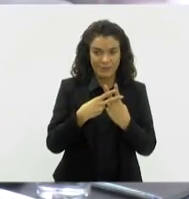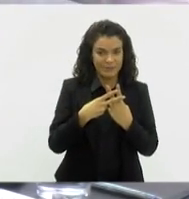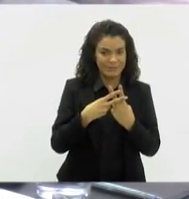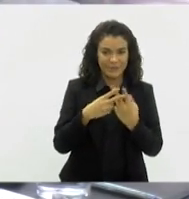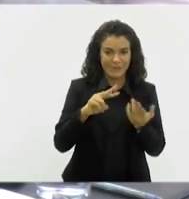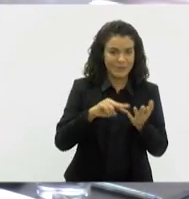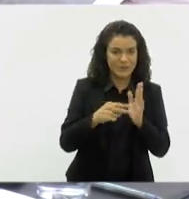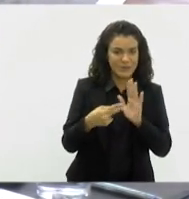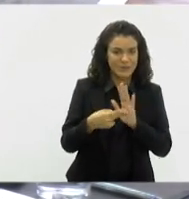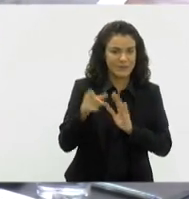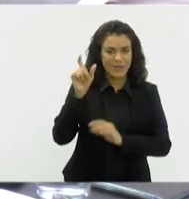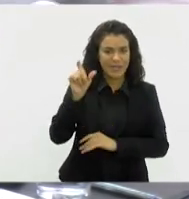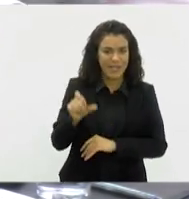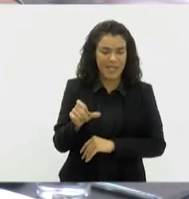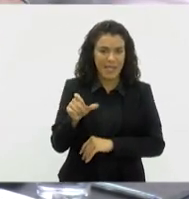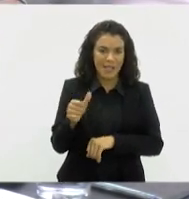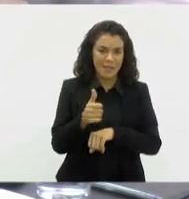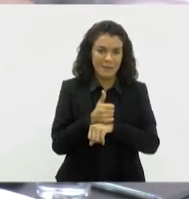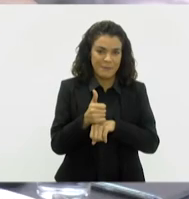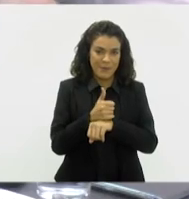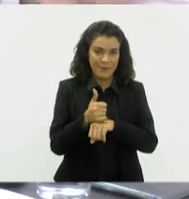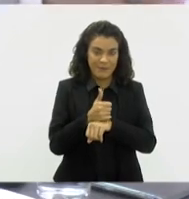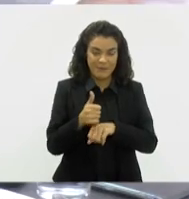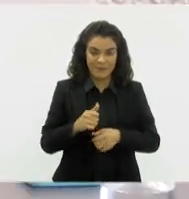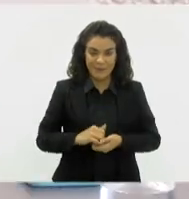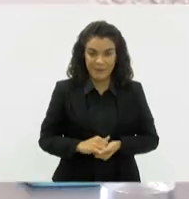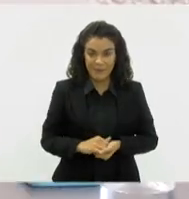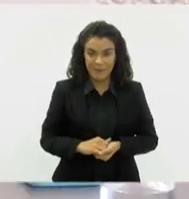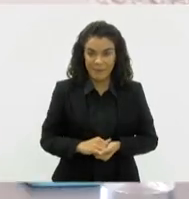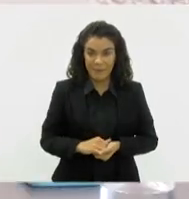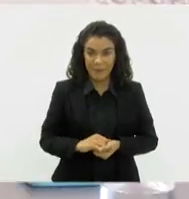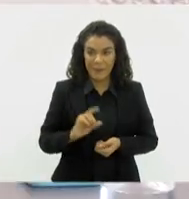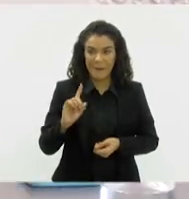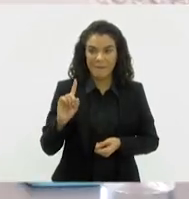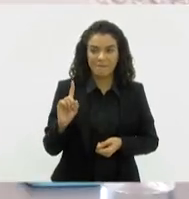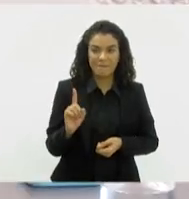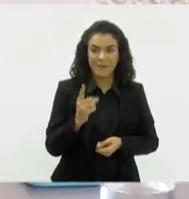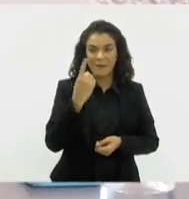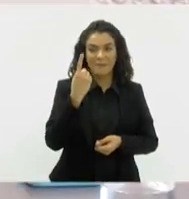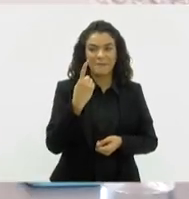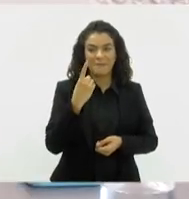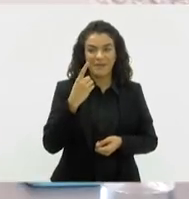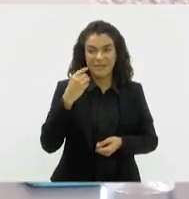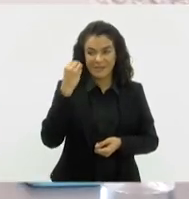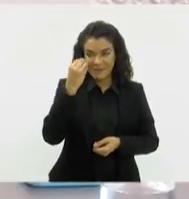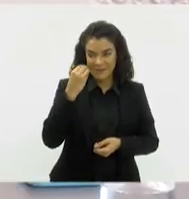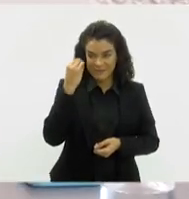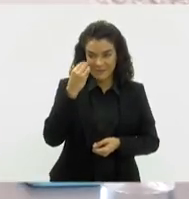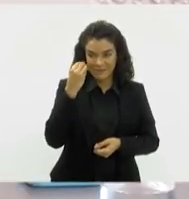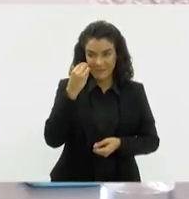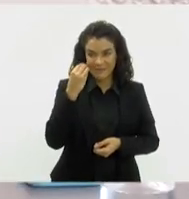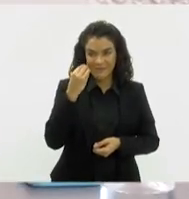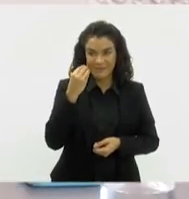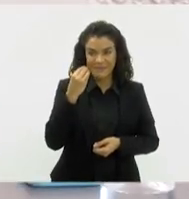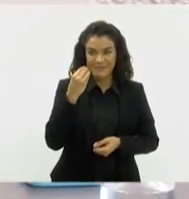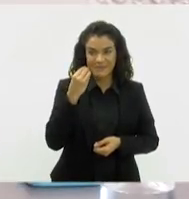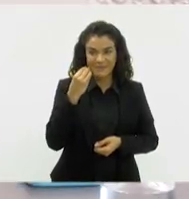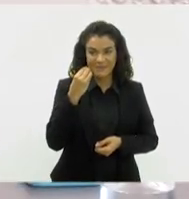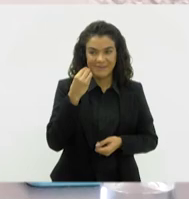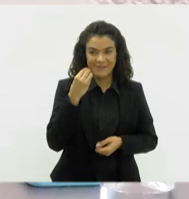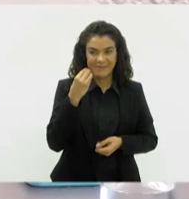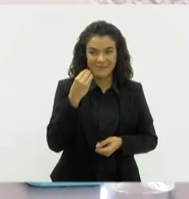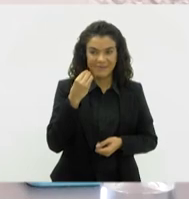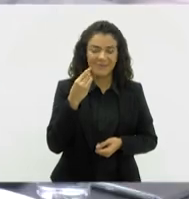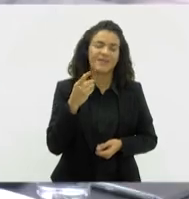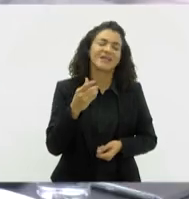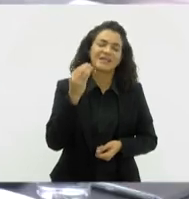para atuar no mecanismo. Essa é a primeira experiência dele curricular em relação ao que é pedido. Outra experiência... Mas Vossa Excelência